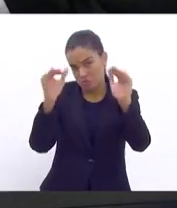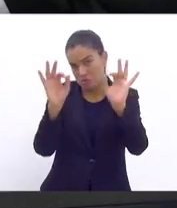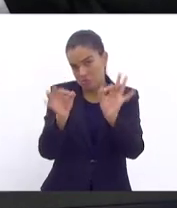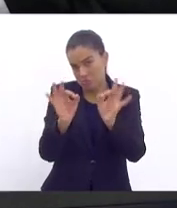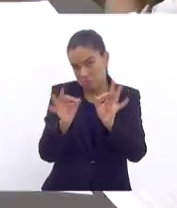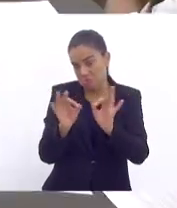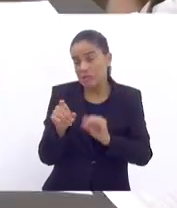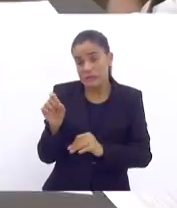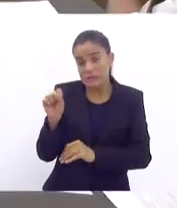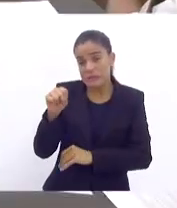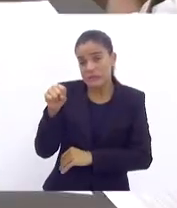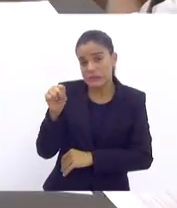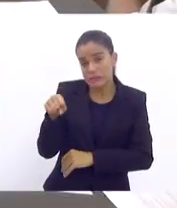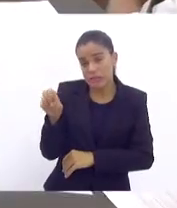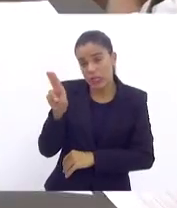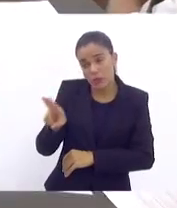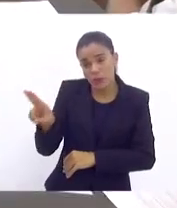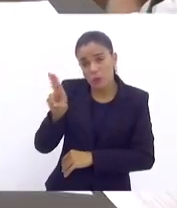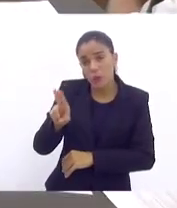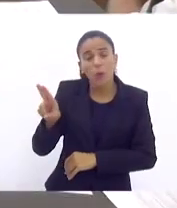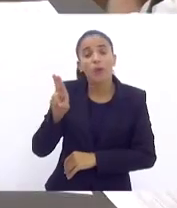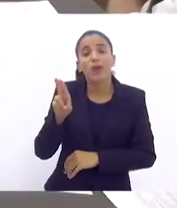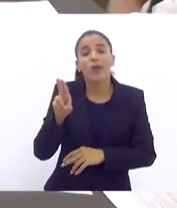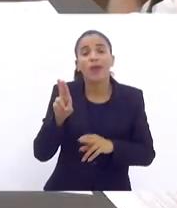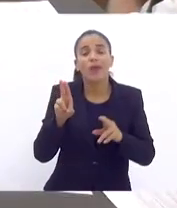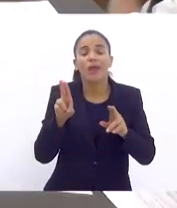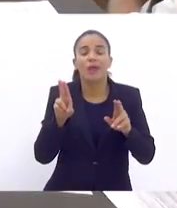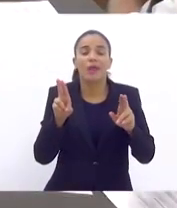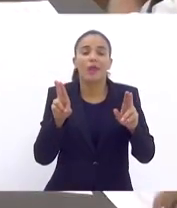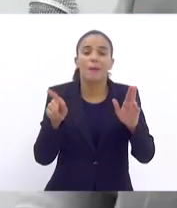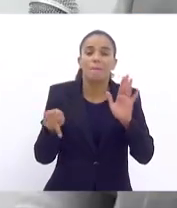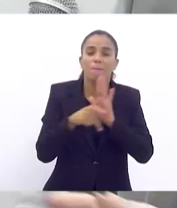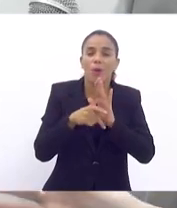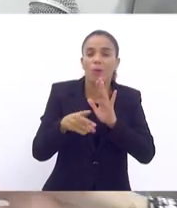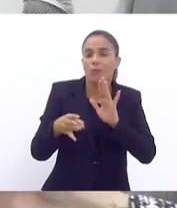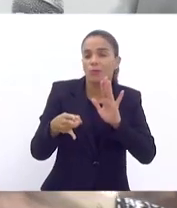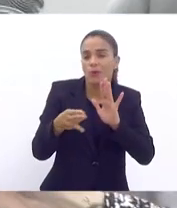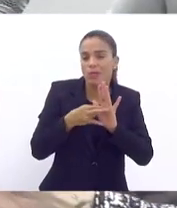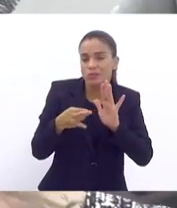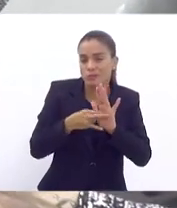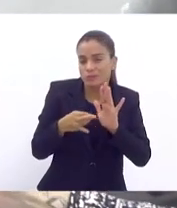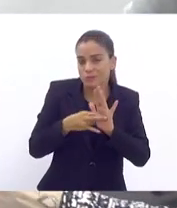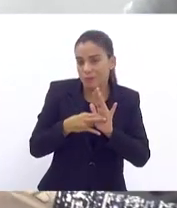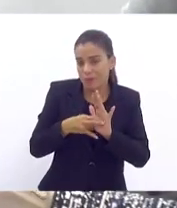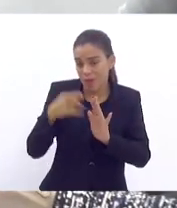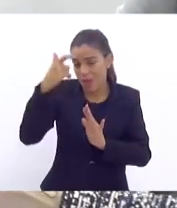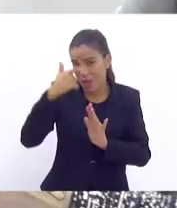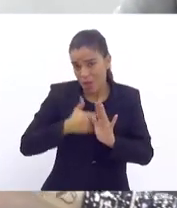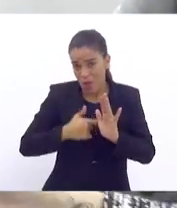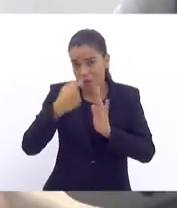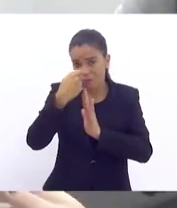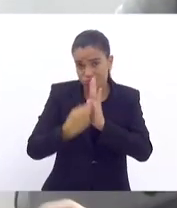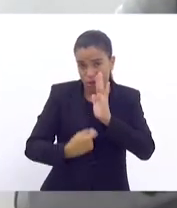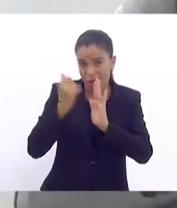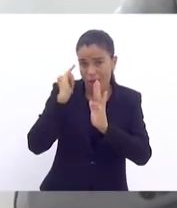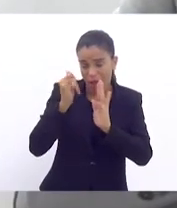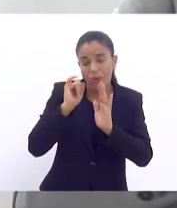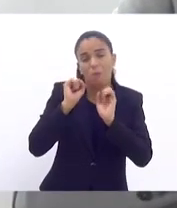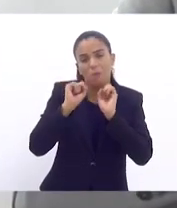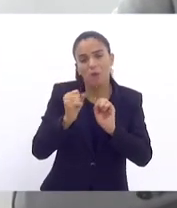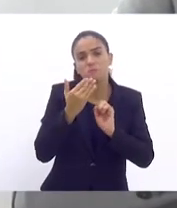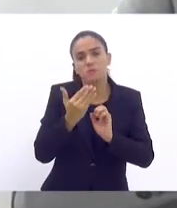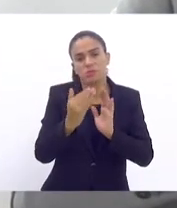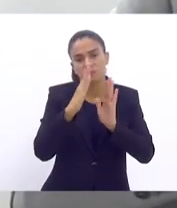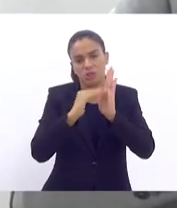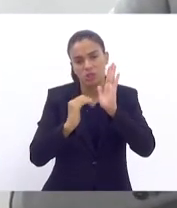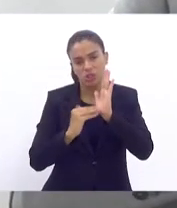ele fez uso do do da prerrogativa regimental de como relator pedir a retirada de pauta tal qual dos autores e